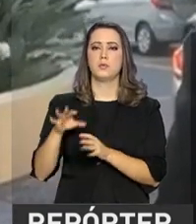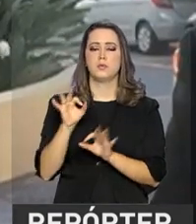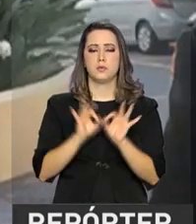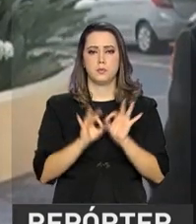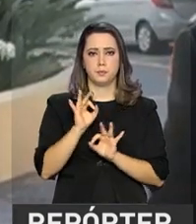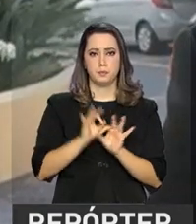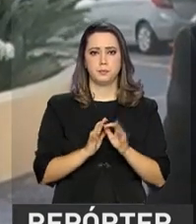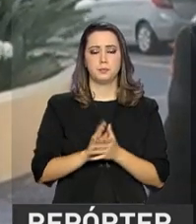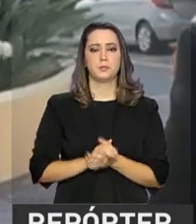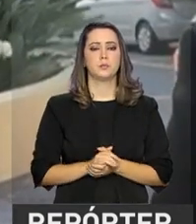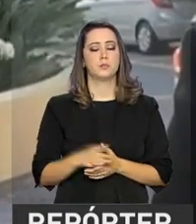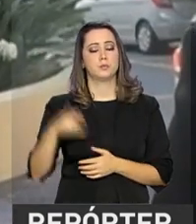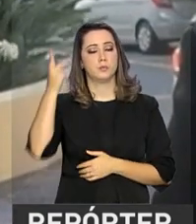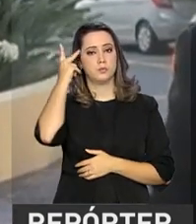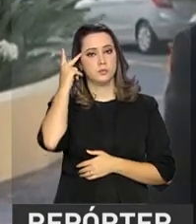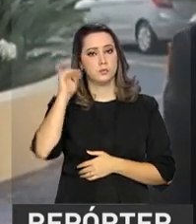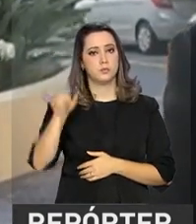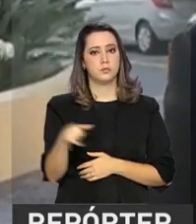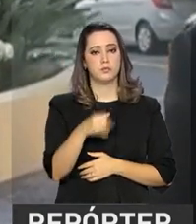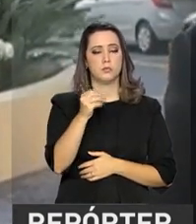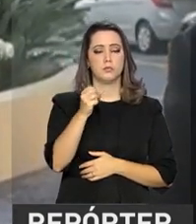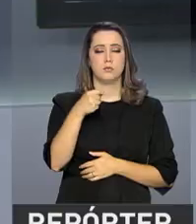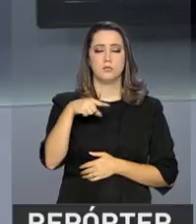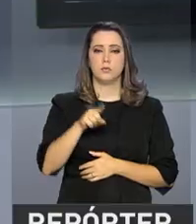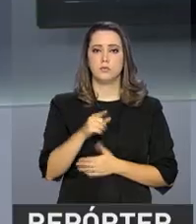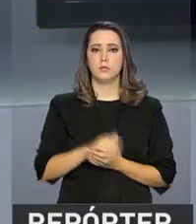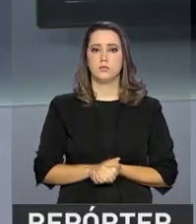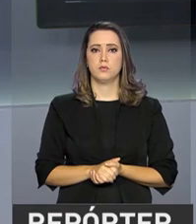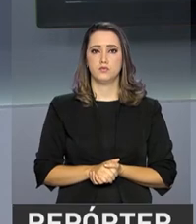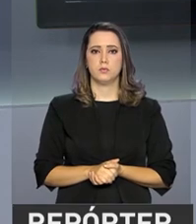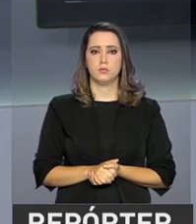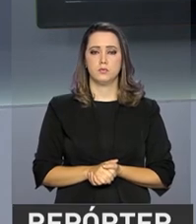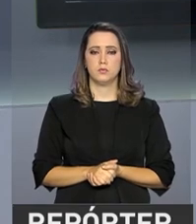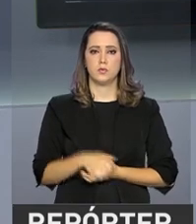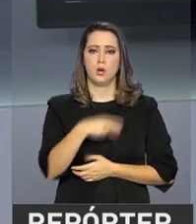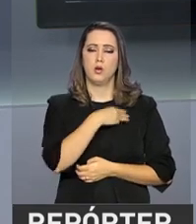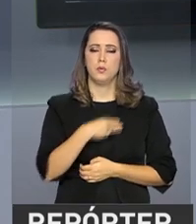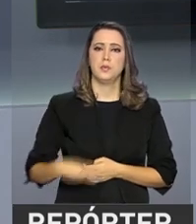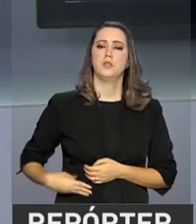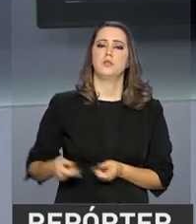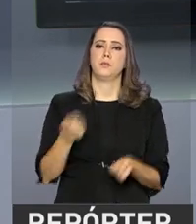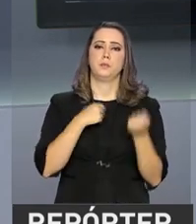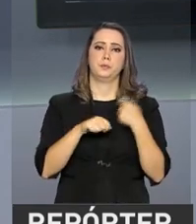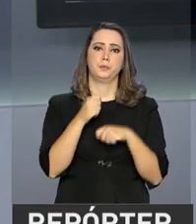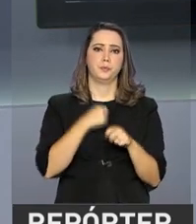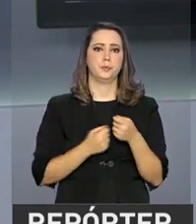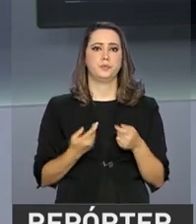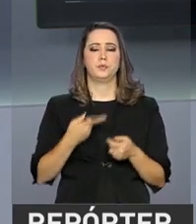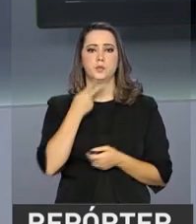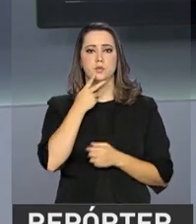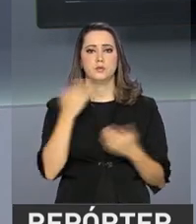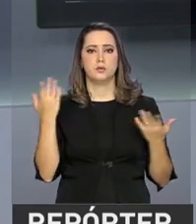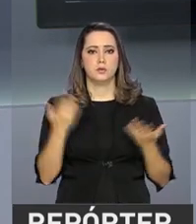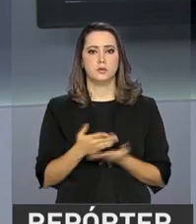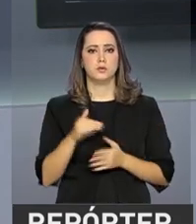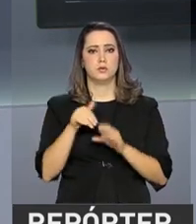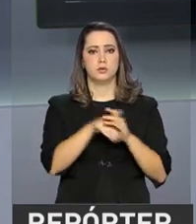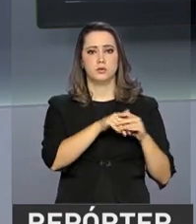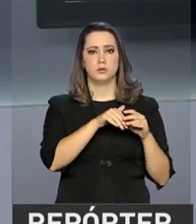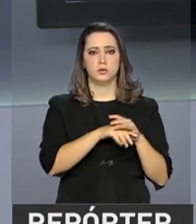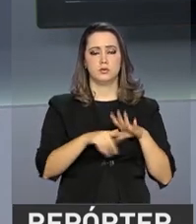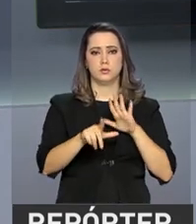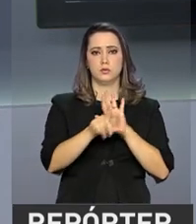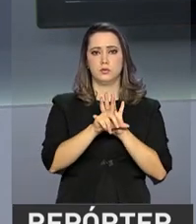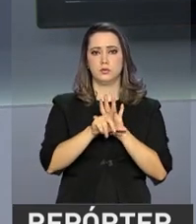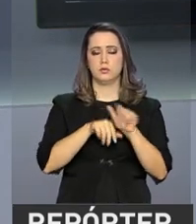pelo itamaraty de são paulo josé luiz filho o ministro da fazenda henrique meirelles disse hoje que a votação da